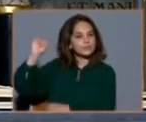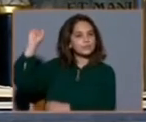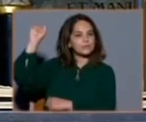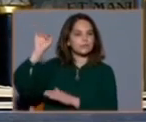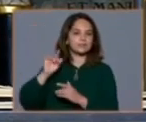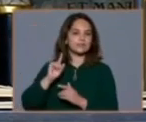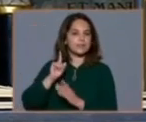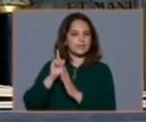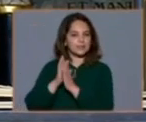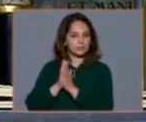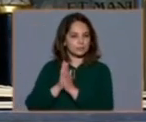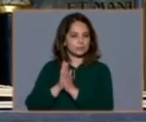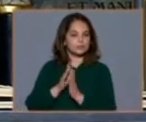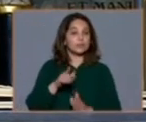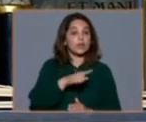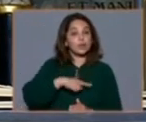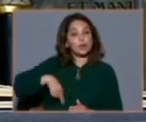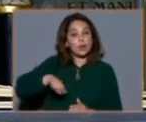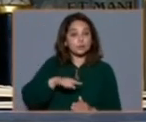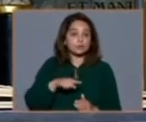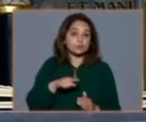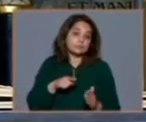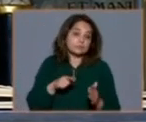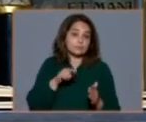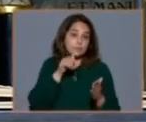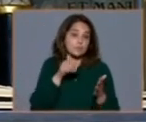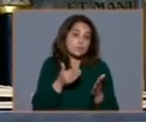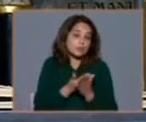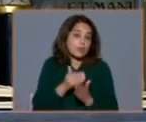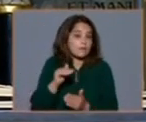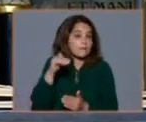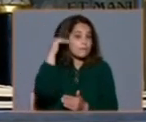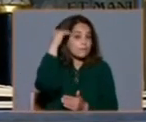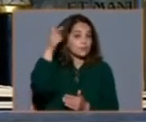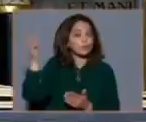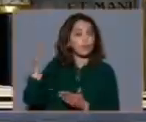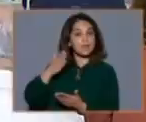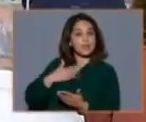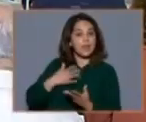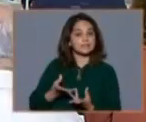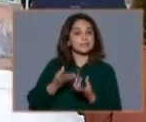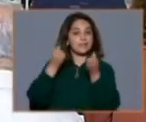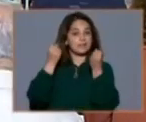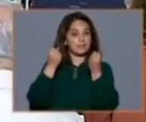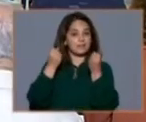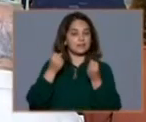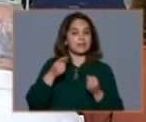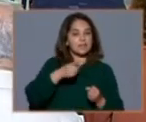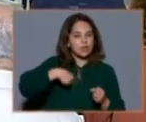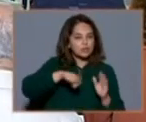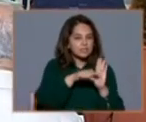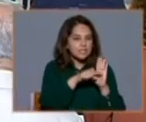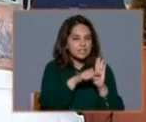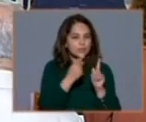divindade. Da nossa condição mortal tirastes o remédio para vencer a morte, e da nossa ruína abristes o